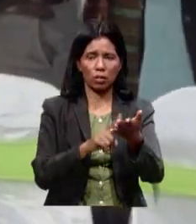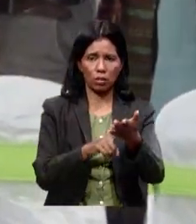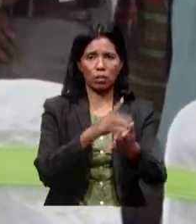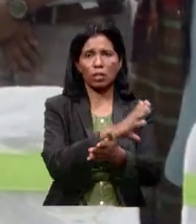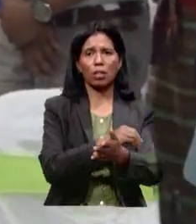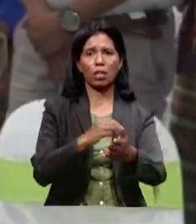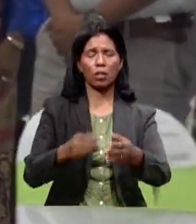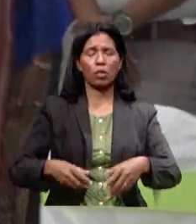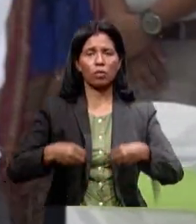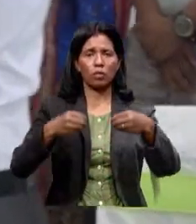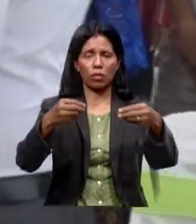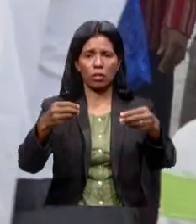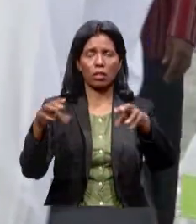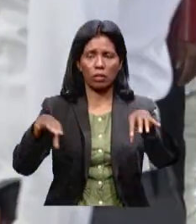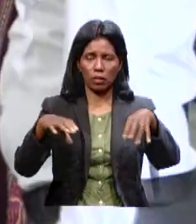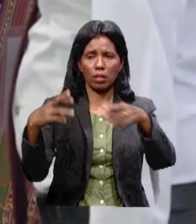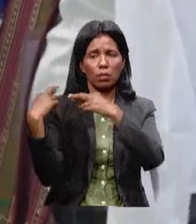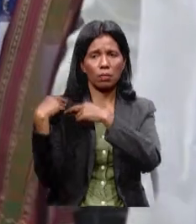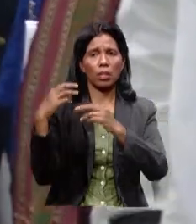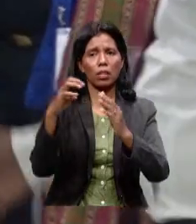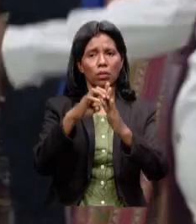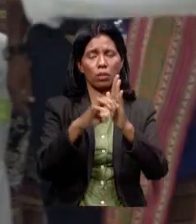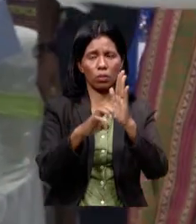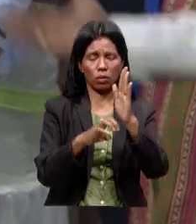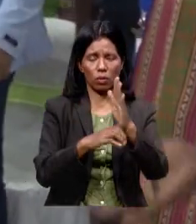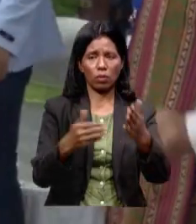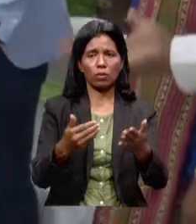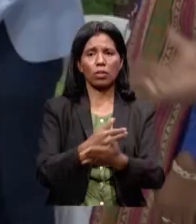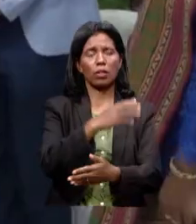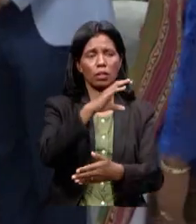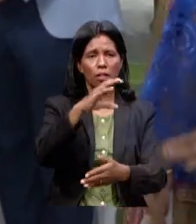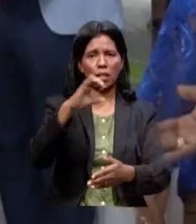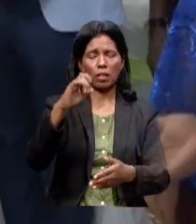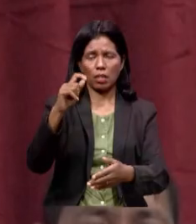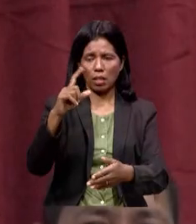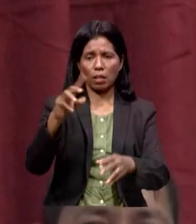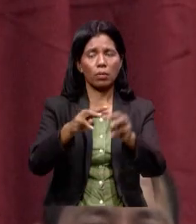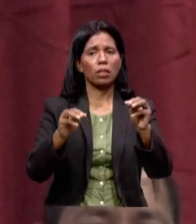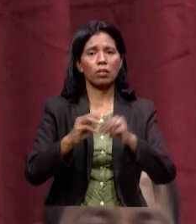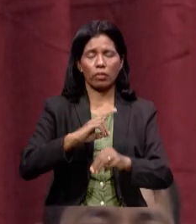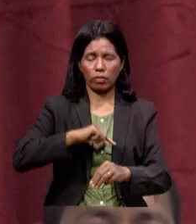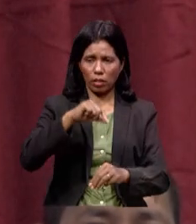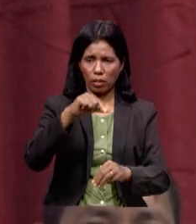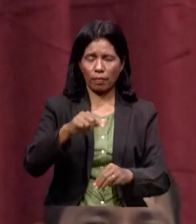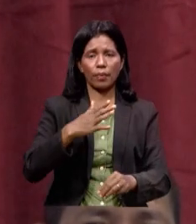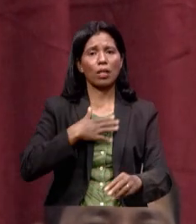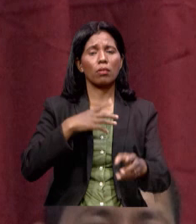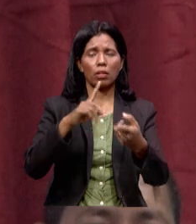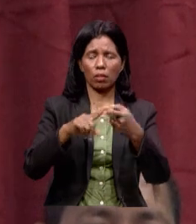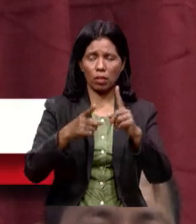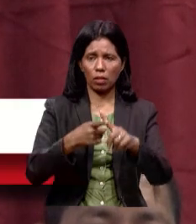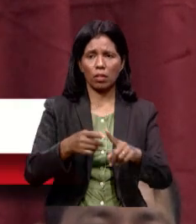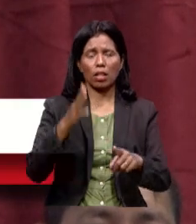cerimônia tomada de posse ba estrutura fon Cecil Teli município Viqueque. Alguém malo que irmão.